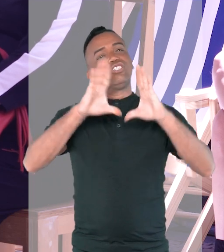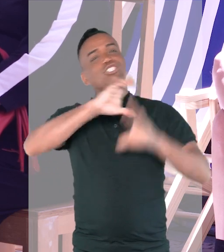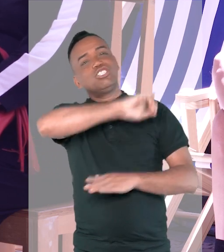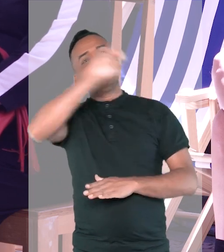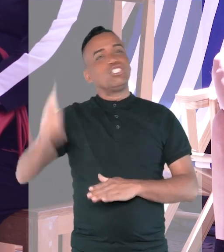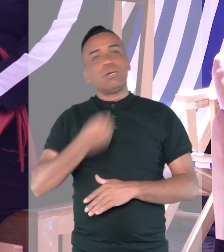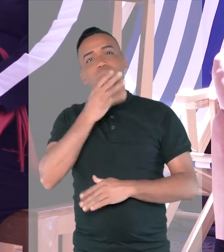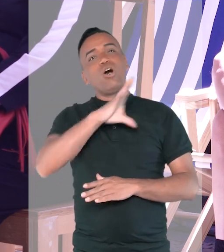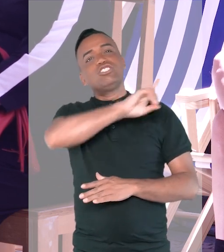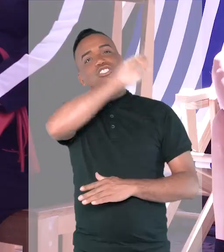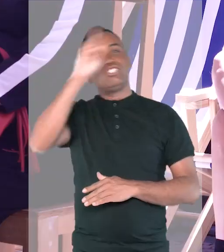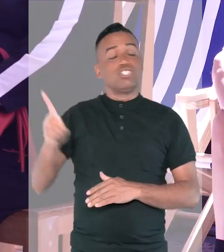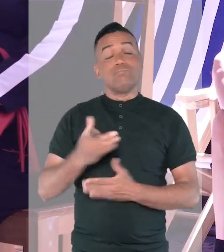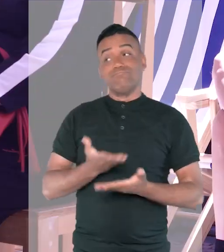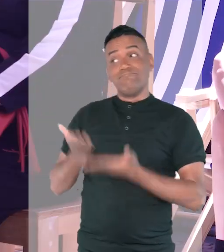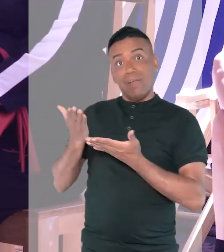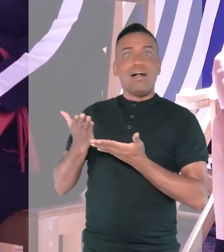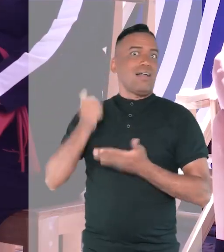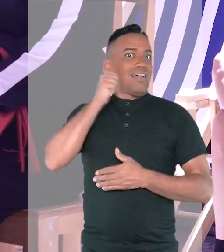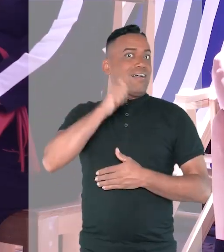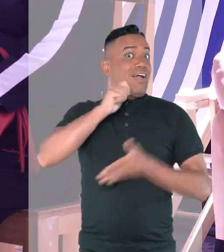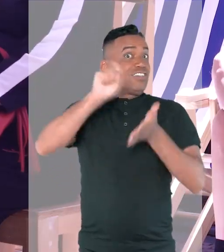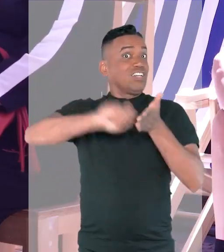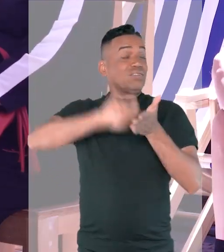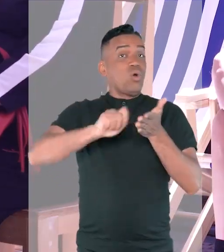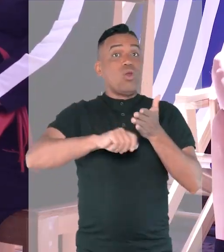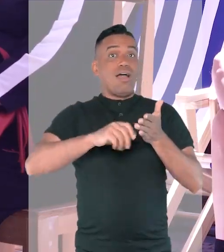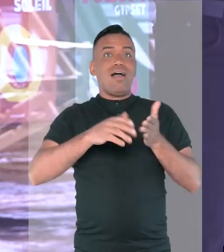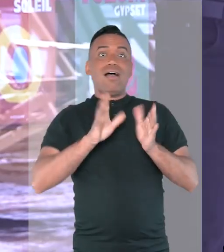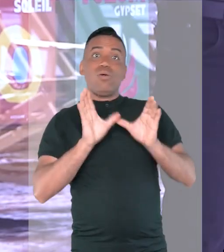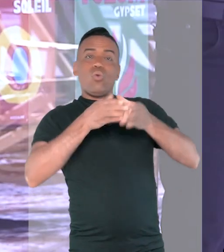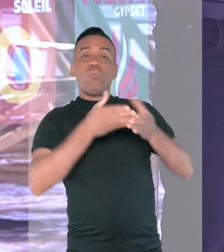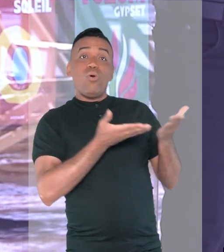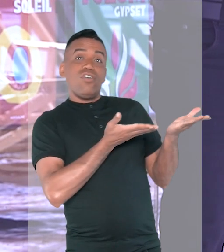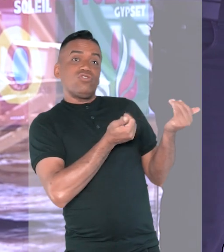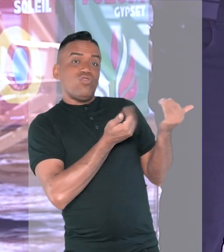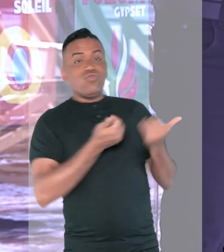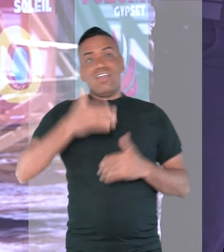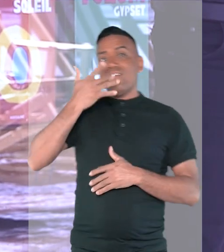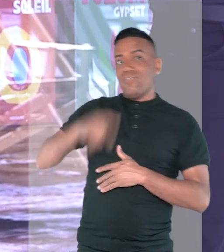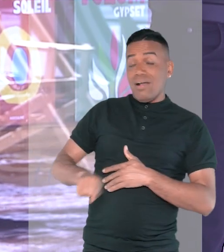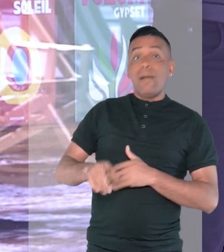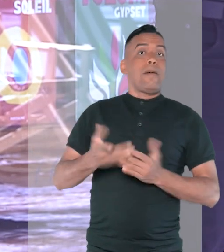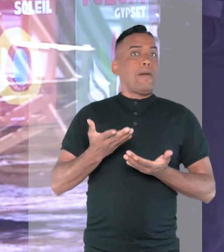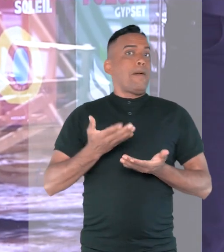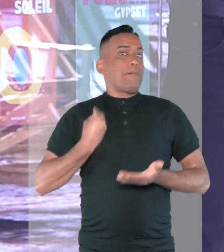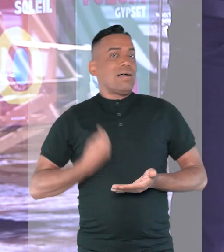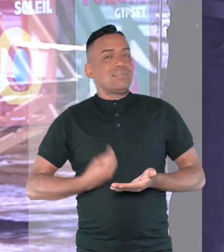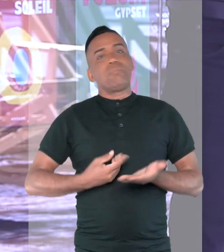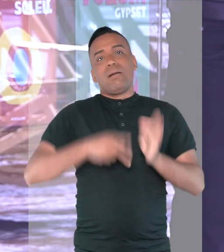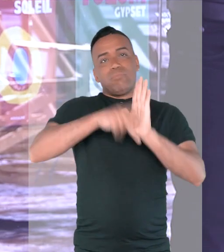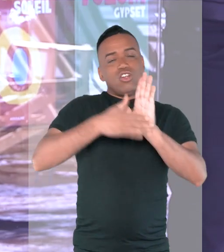Bom dia. Sentados em cadeiras de praia na calçada da livraria, a plateia acompanha a abertura do